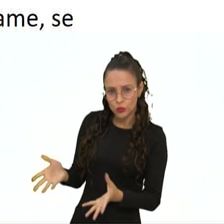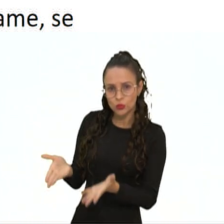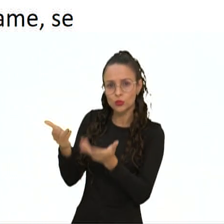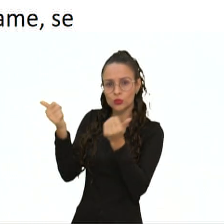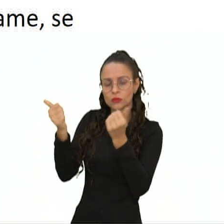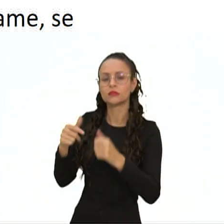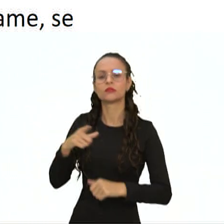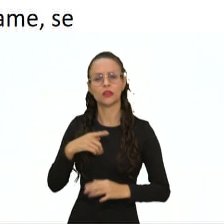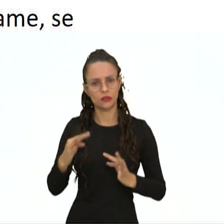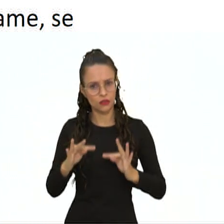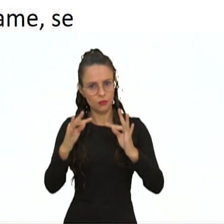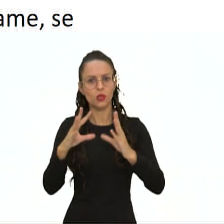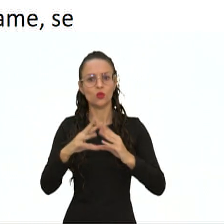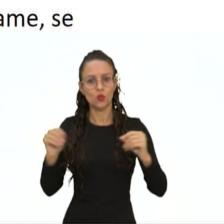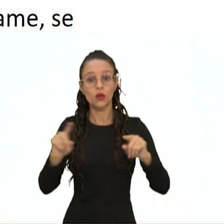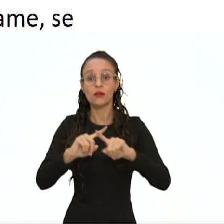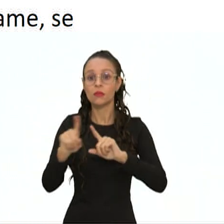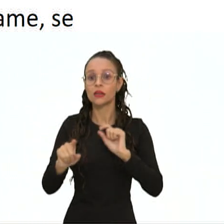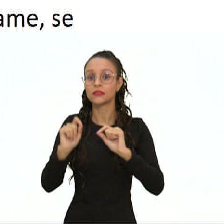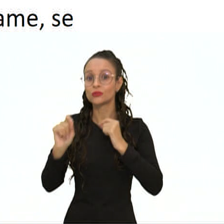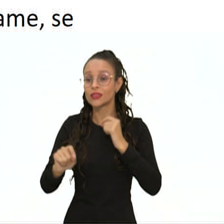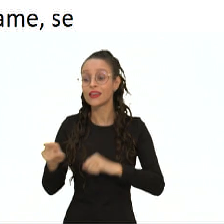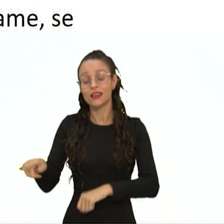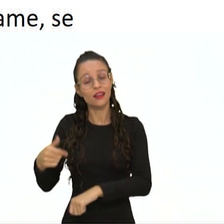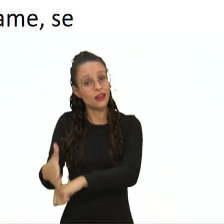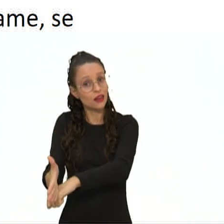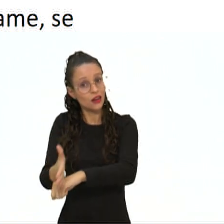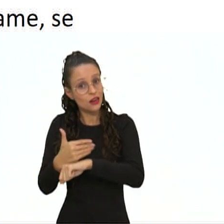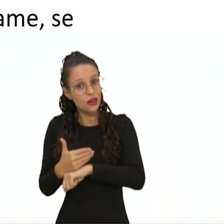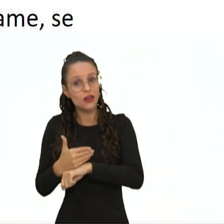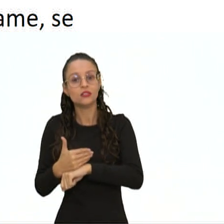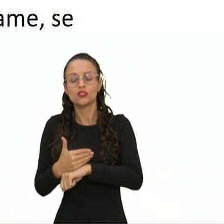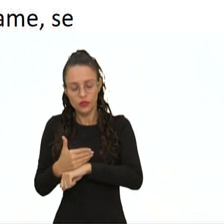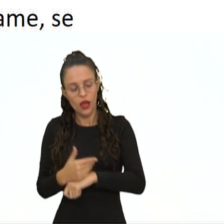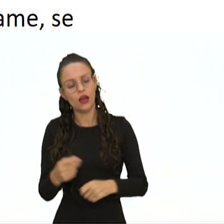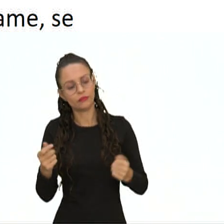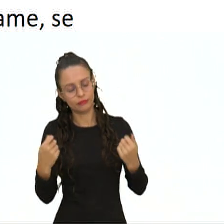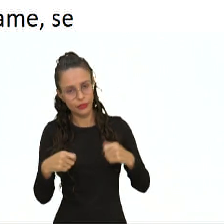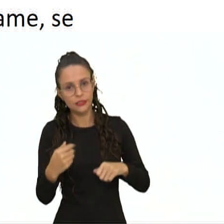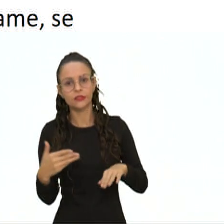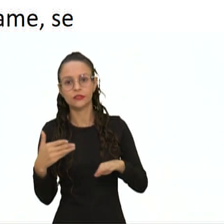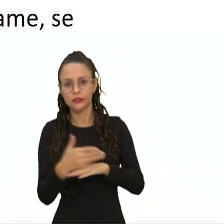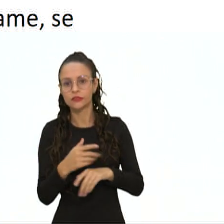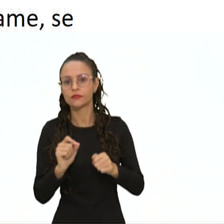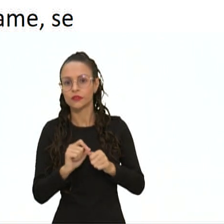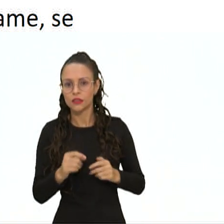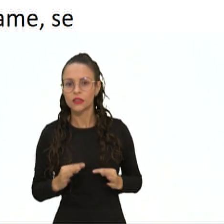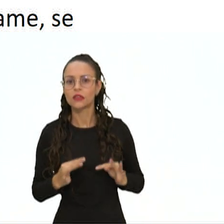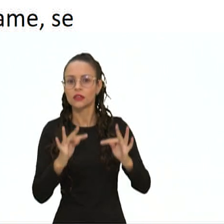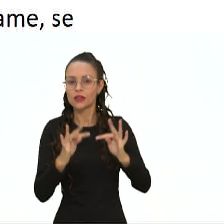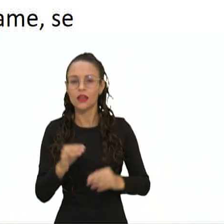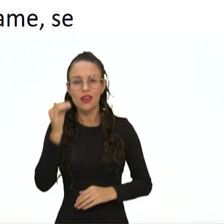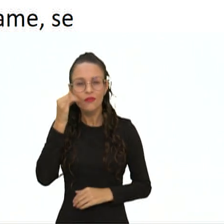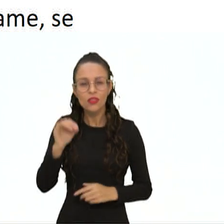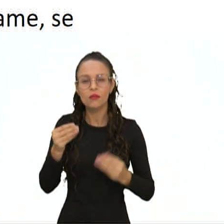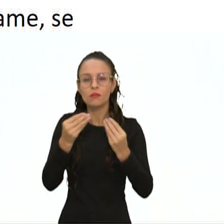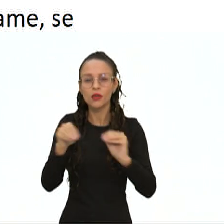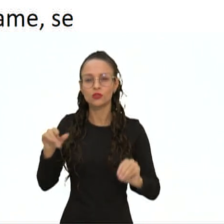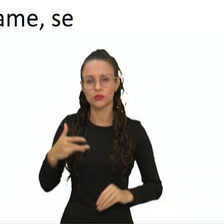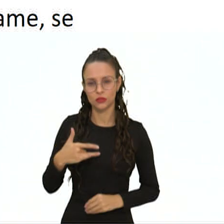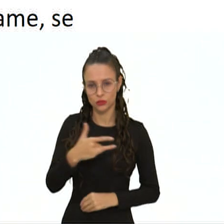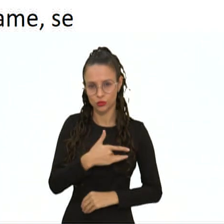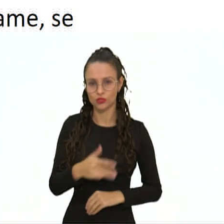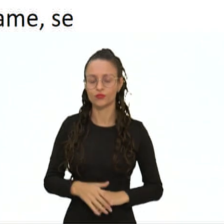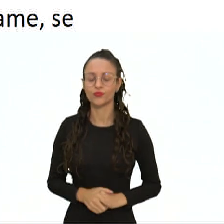tem tratamento tem cura mas o quanto mais cedo a pessoa identificar melhor para ela não ter prejuízos à sua saúde